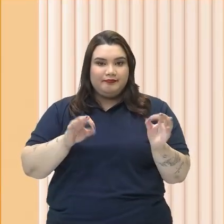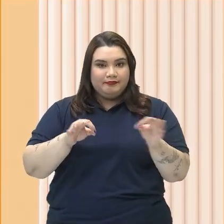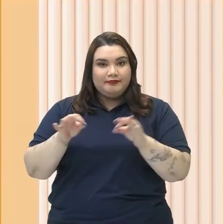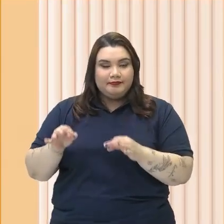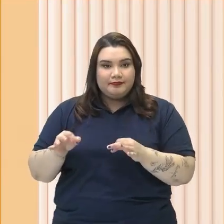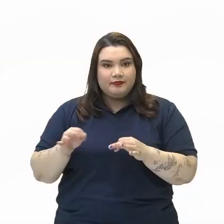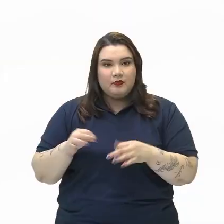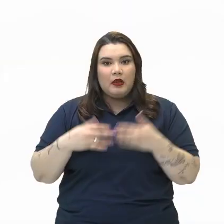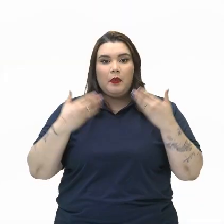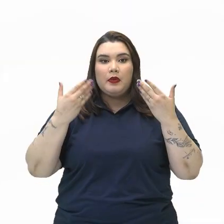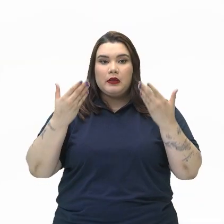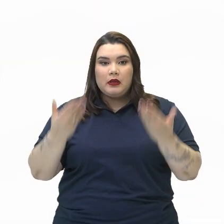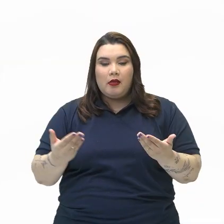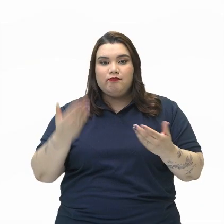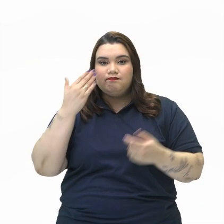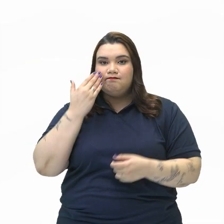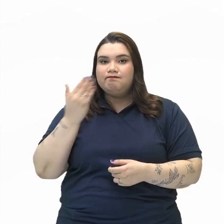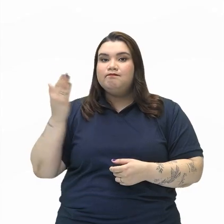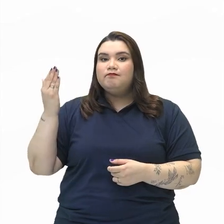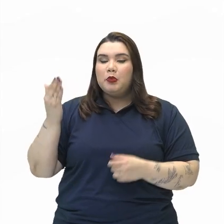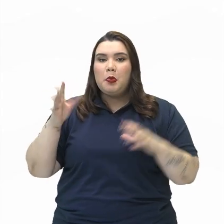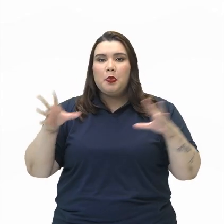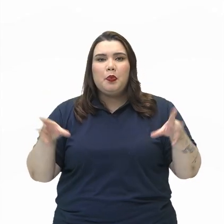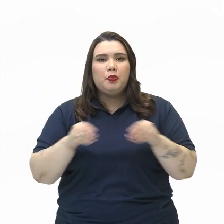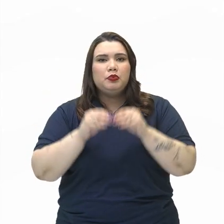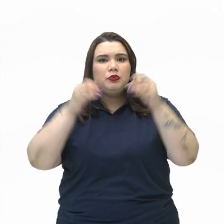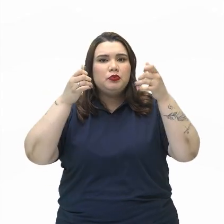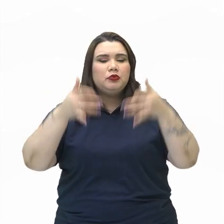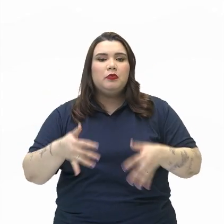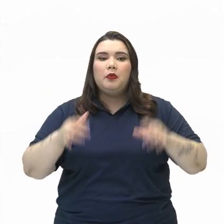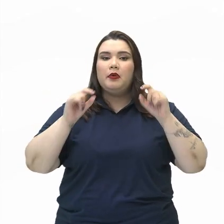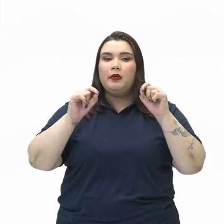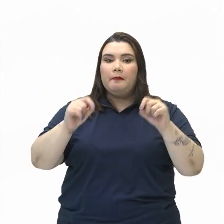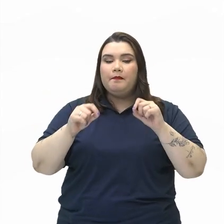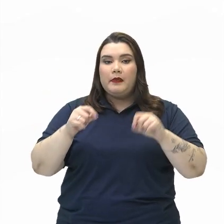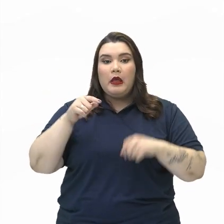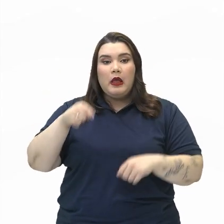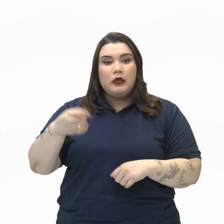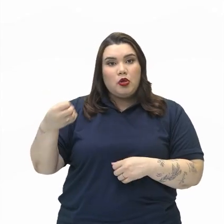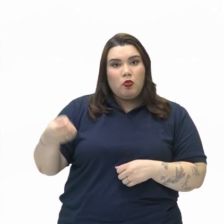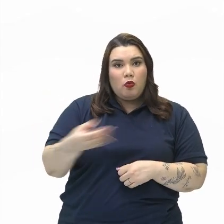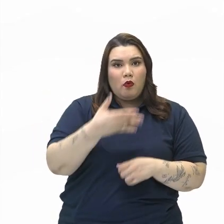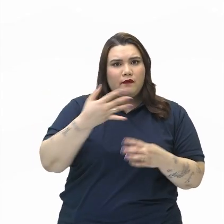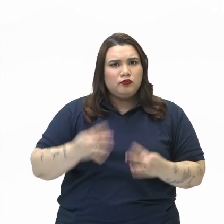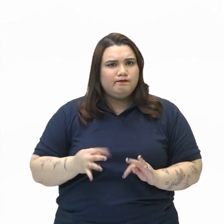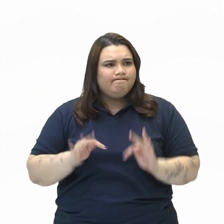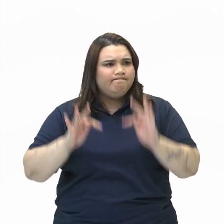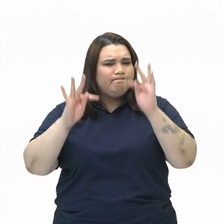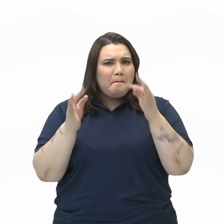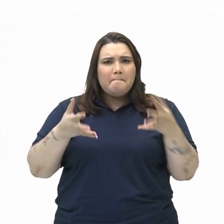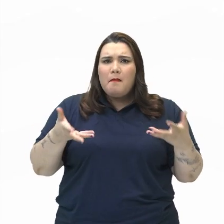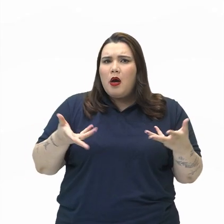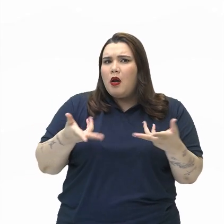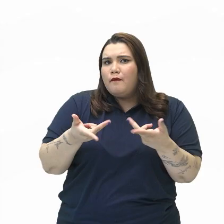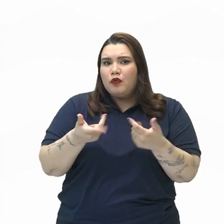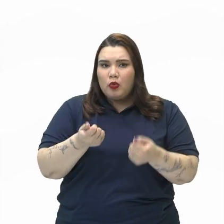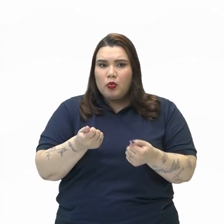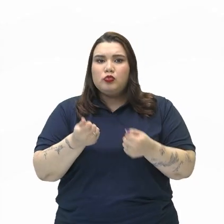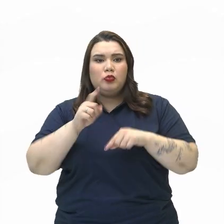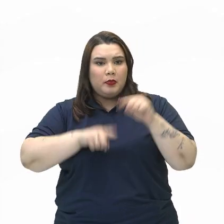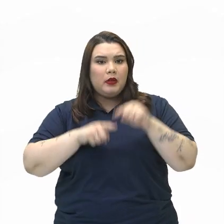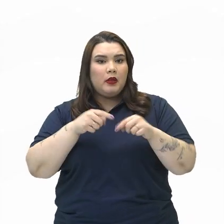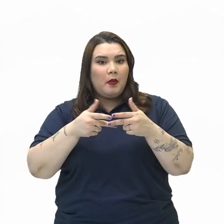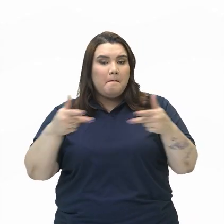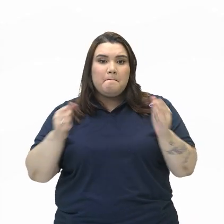Então, a conclusão que eu trago aqui para vocês é que as novas tecnologias são ferramentas